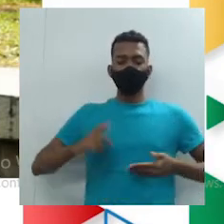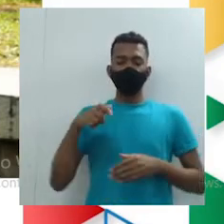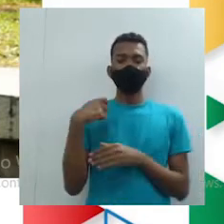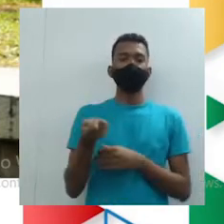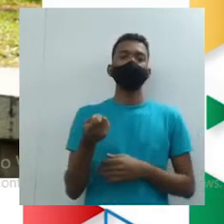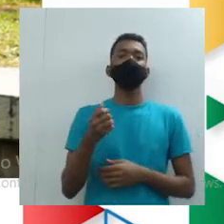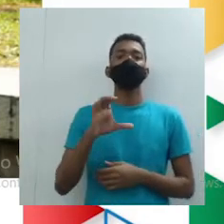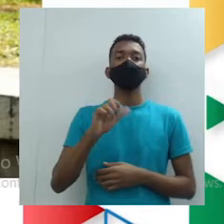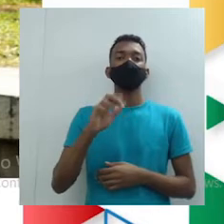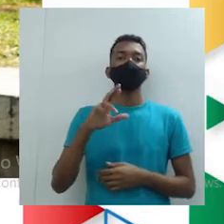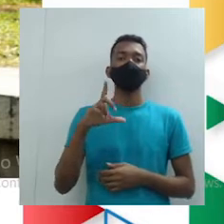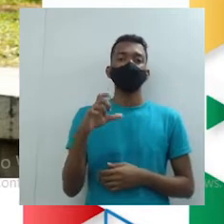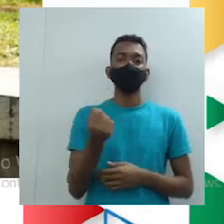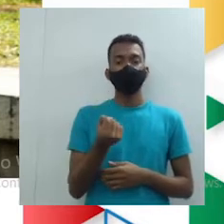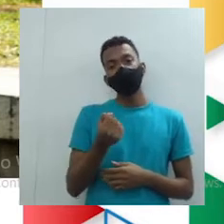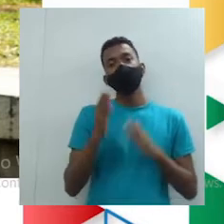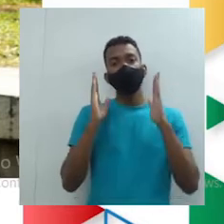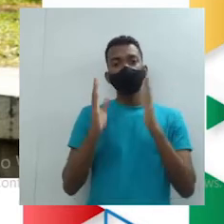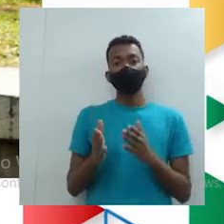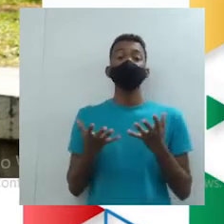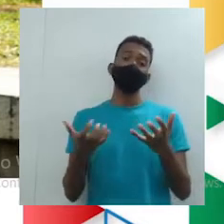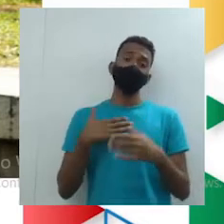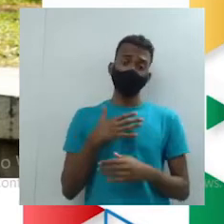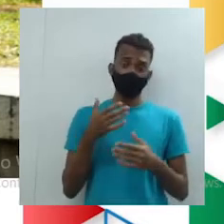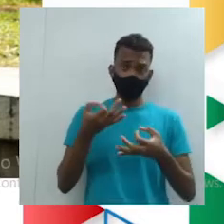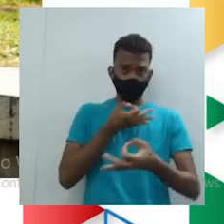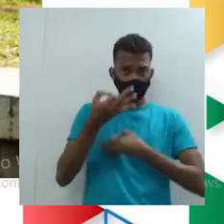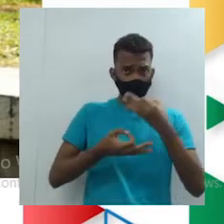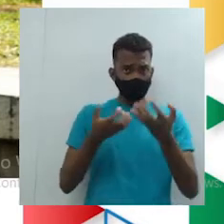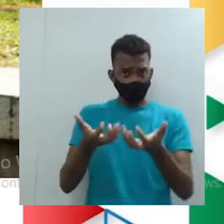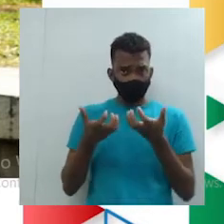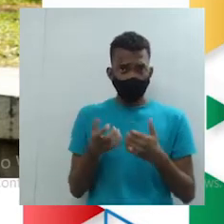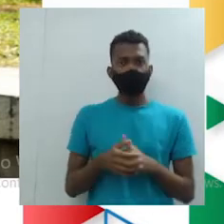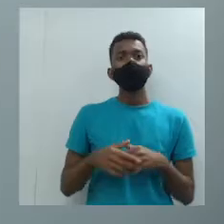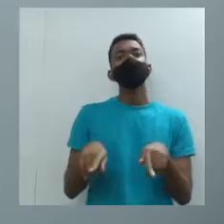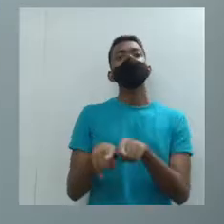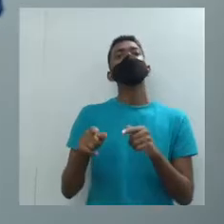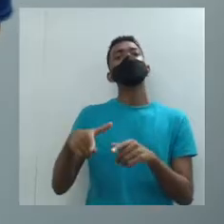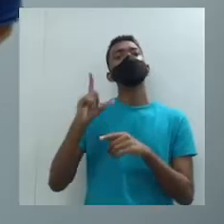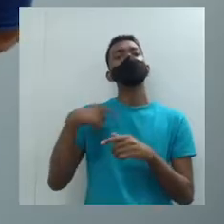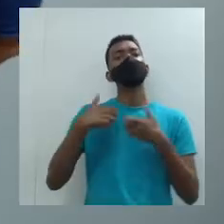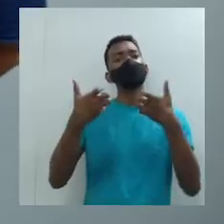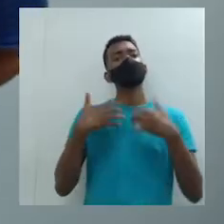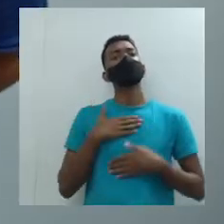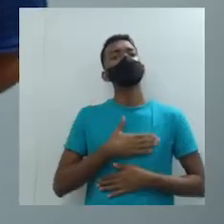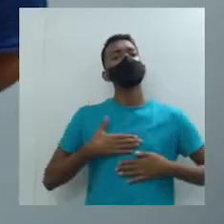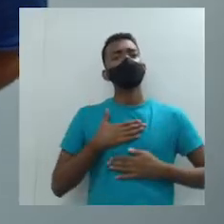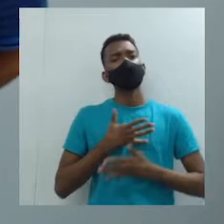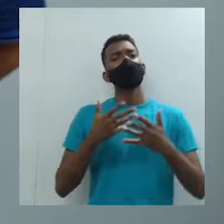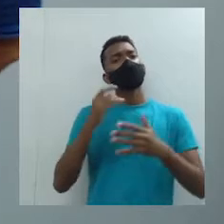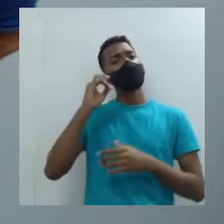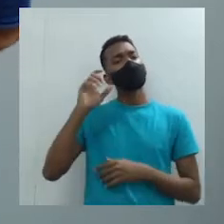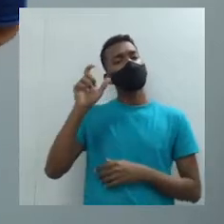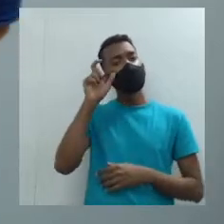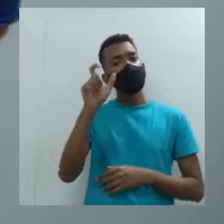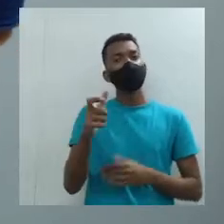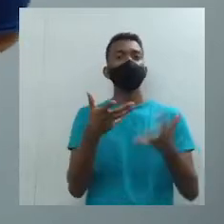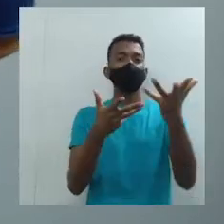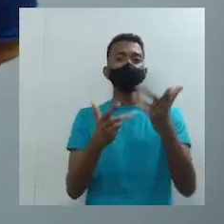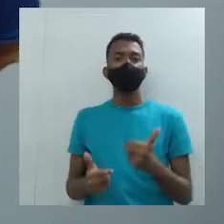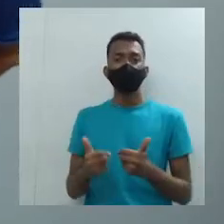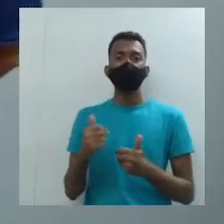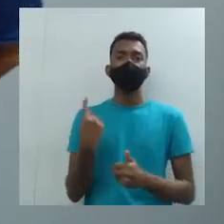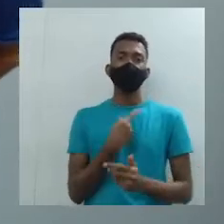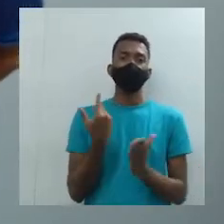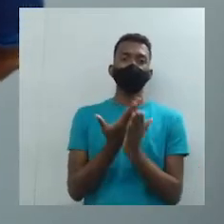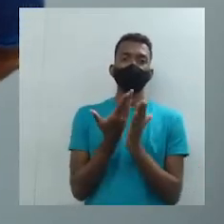imagem dele, essa estátua em homenagem a ele? Gostaria sim, mas antes eu gostaria também que seria interessante convidar o nosso estudante a